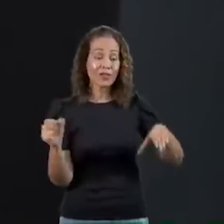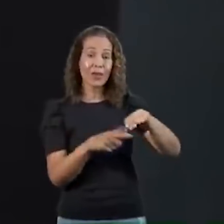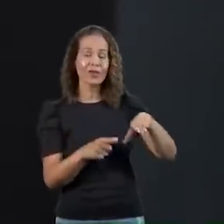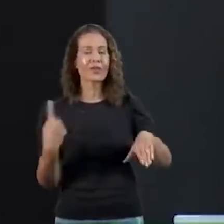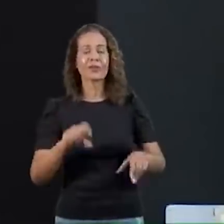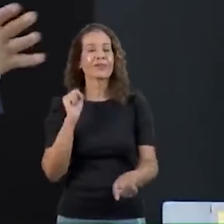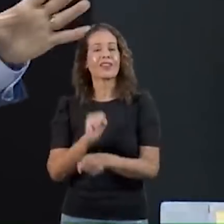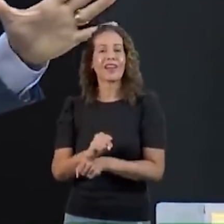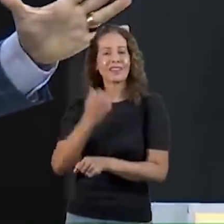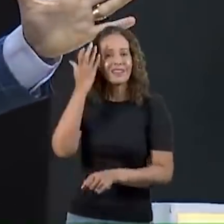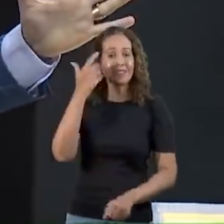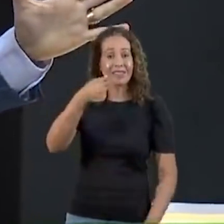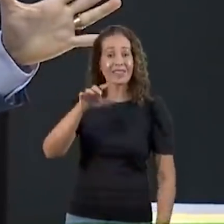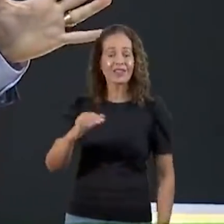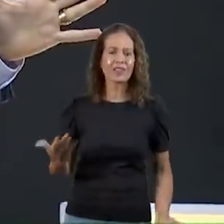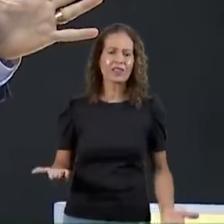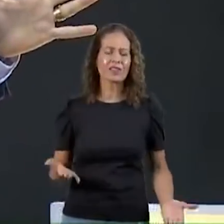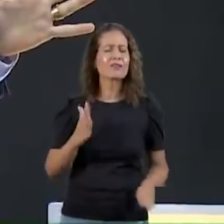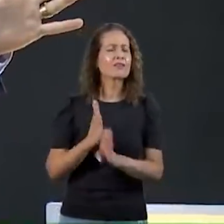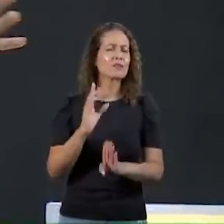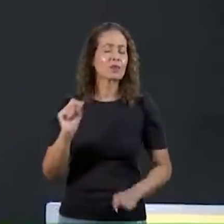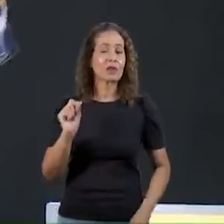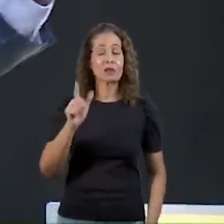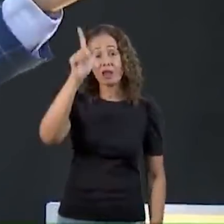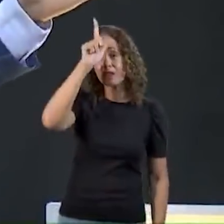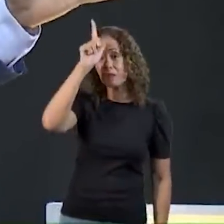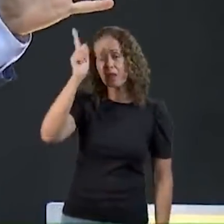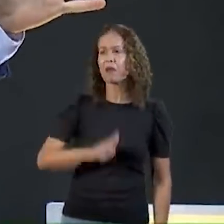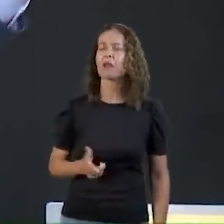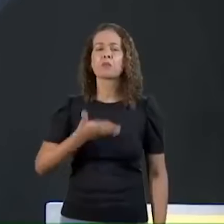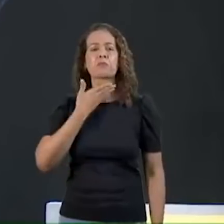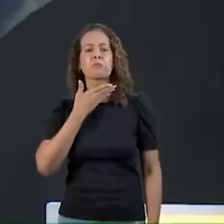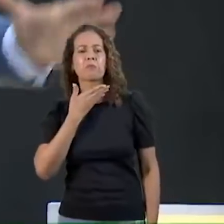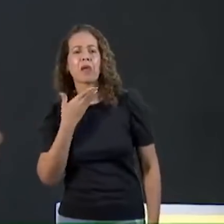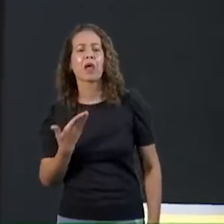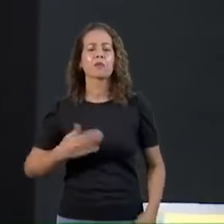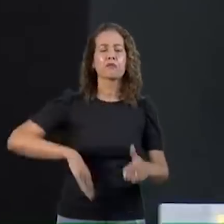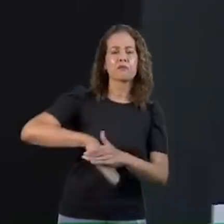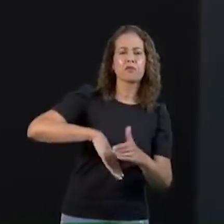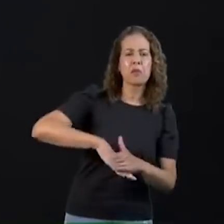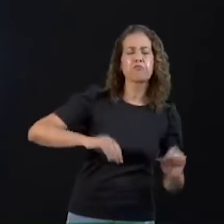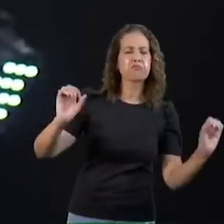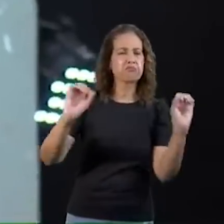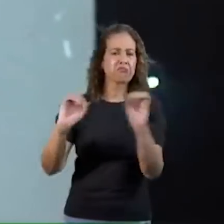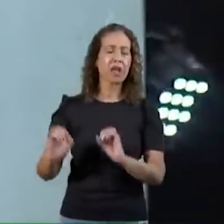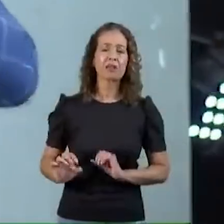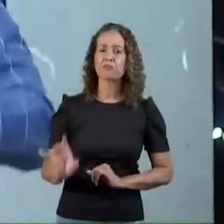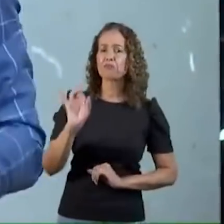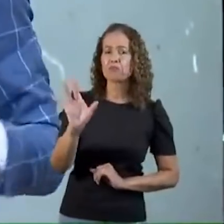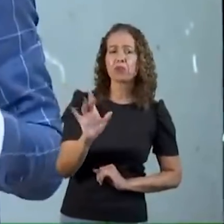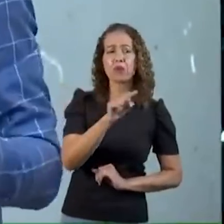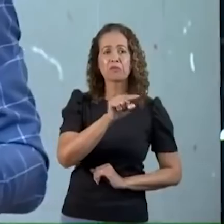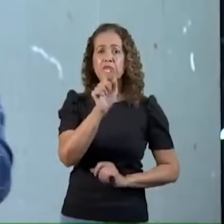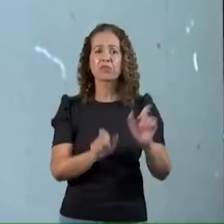Sabe o que eu descobri? Não existe assunto de futebol na Alemanha. Não existe nada. A vida dos caras é trabalhar, é estudar. Todo mundo